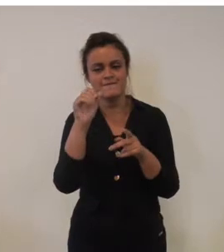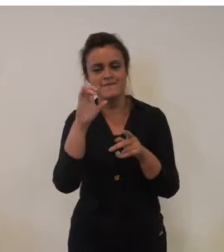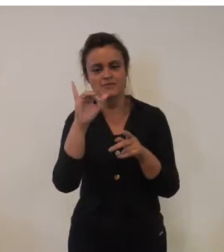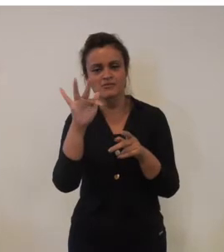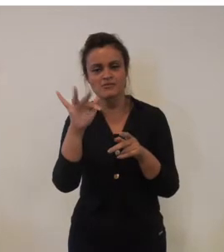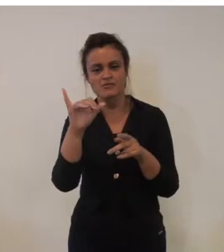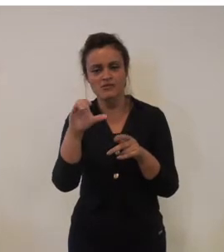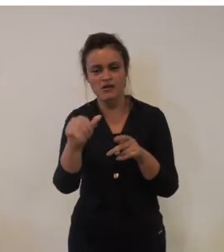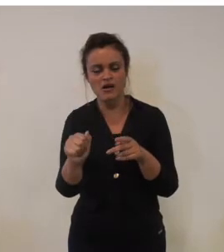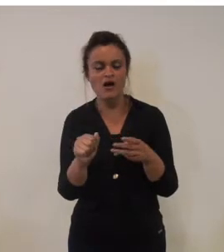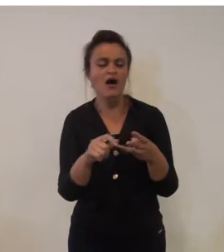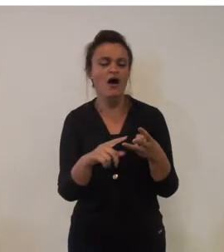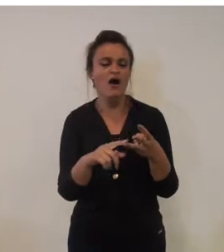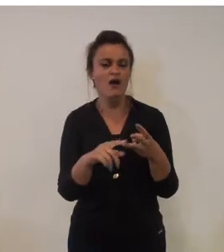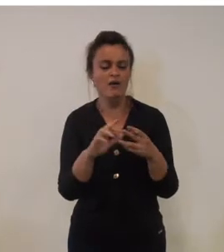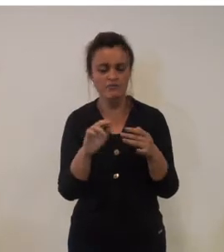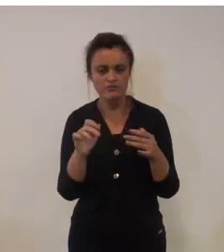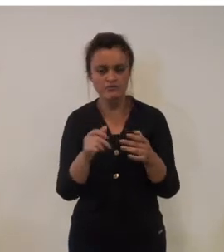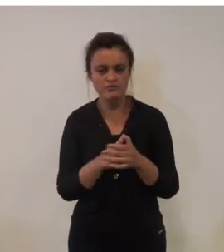né?